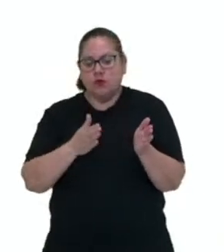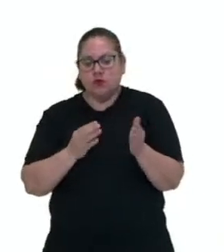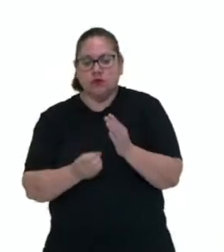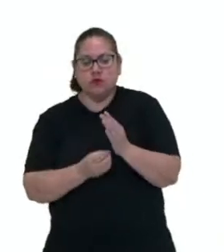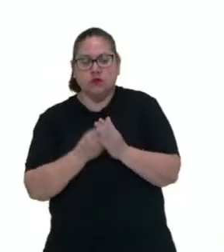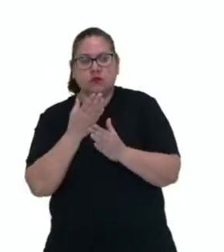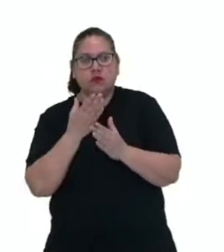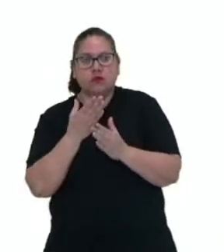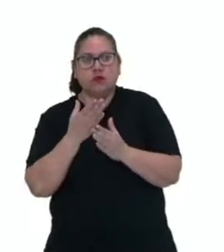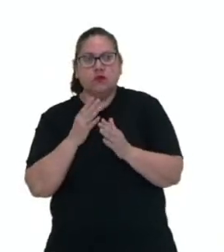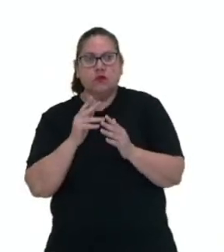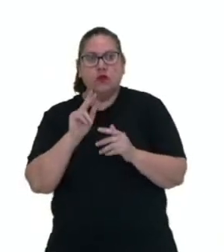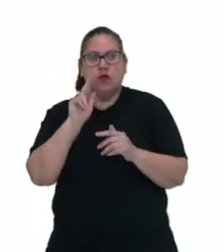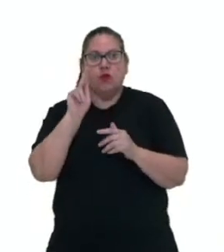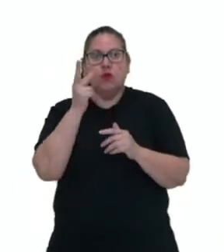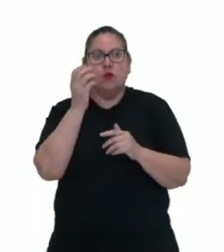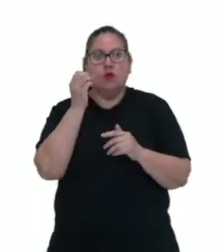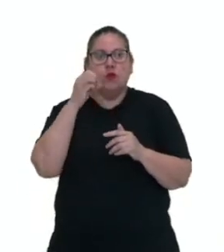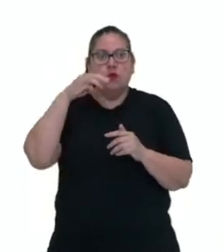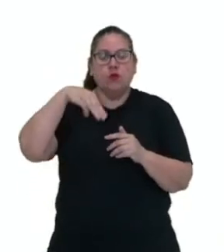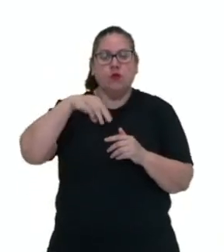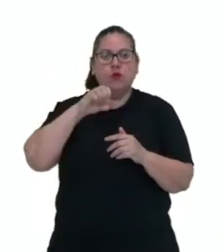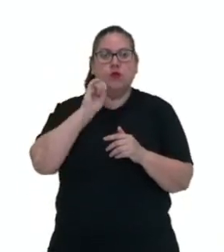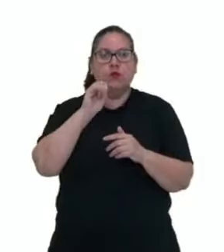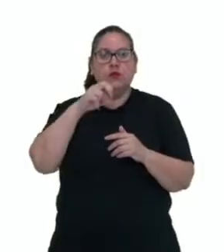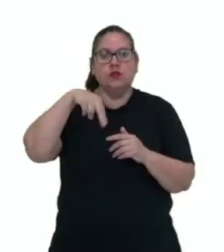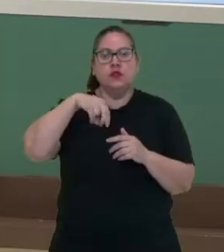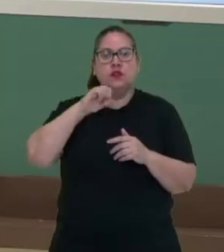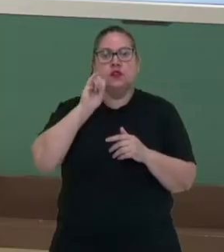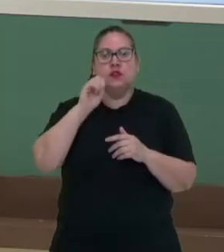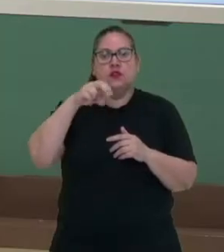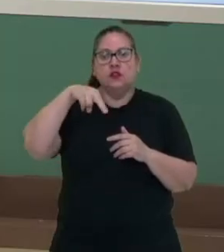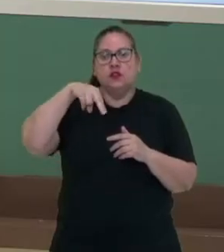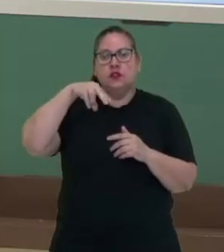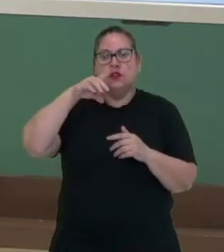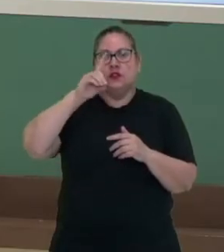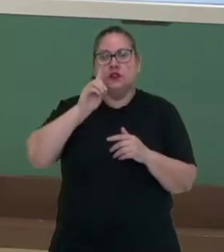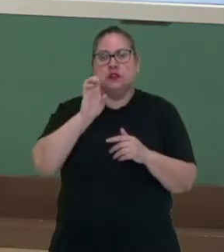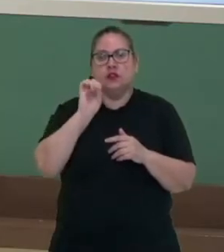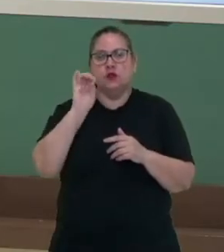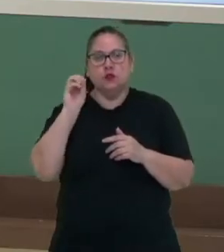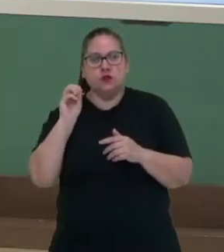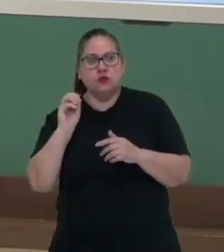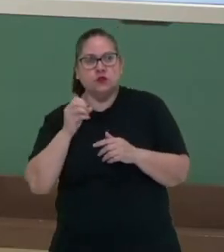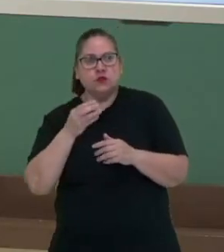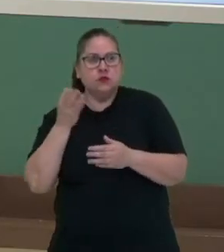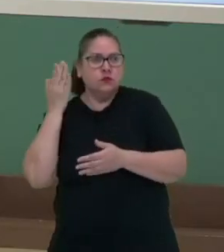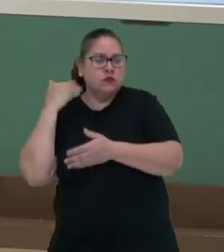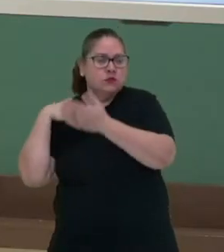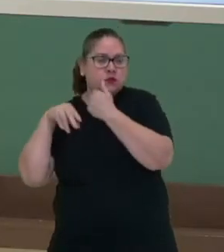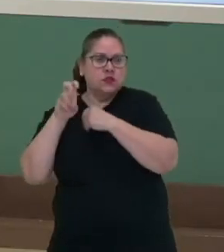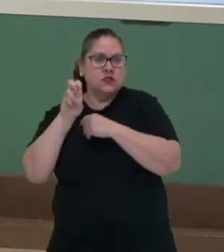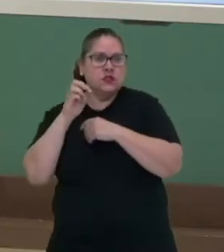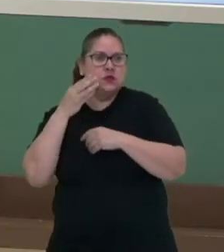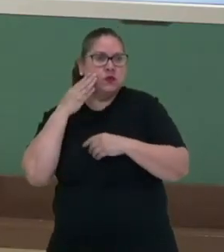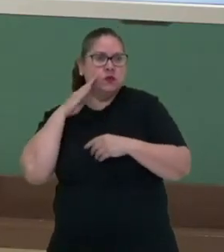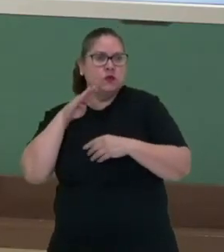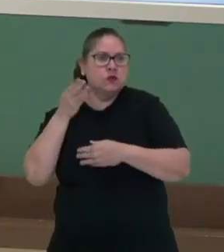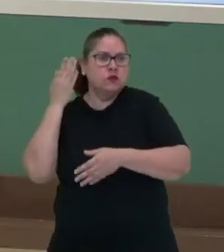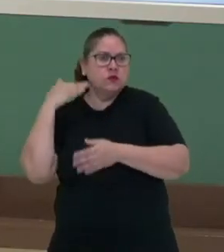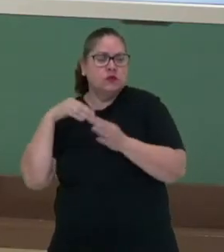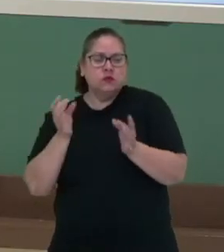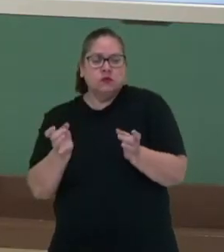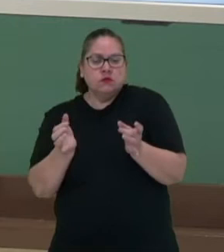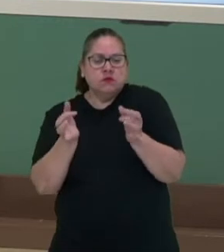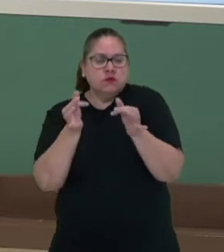dos primeiros hominídeos entre 5 milhões e 2 milhões de anos antes de Cristo. E